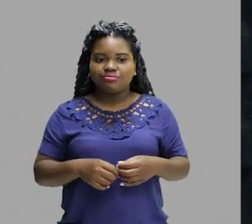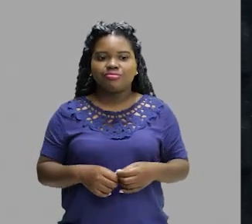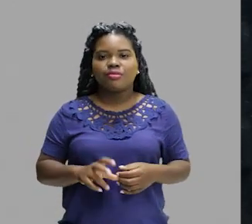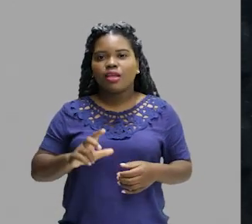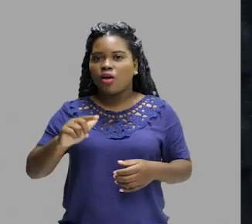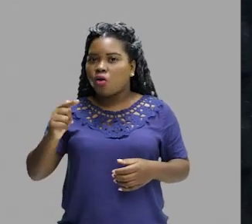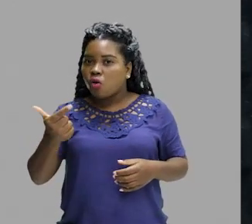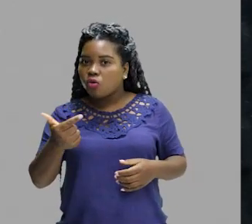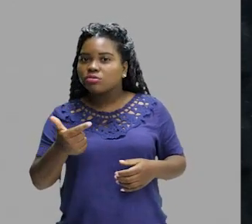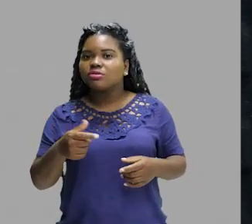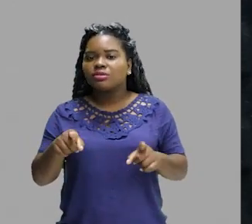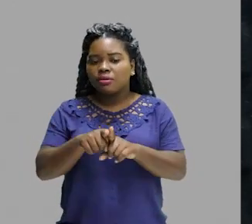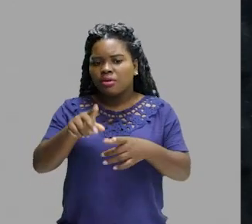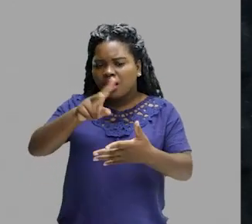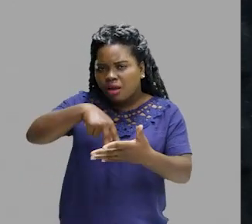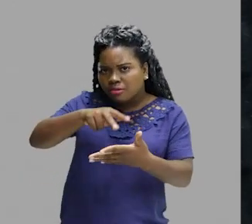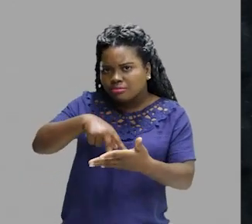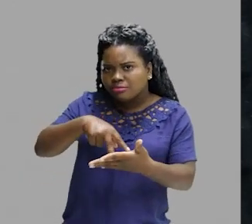As outras alternativas.